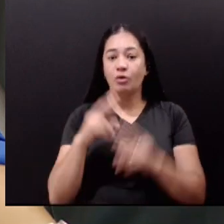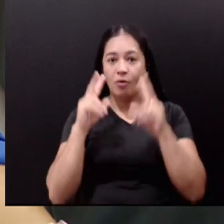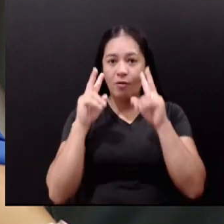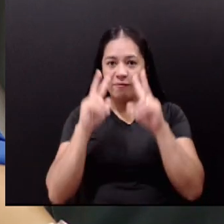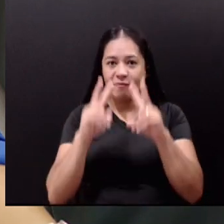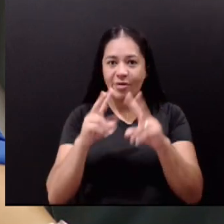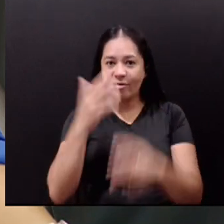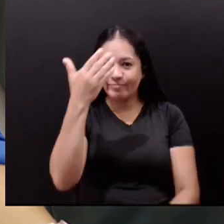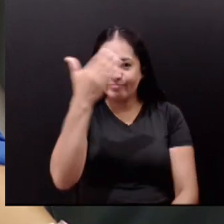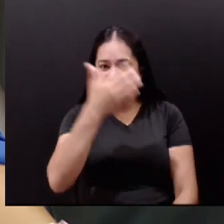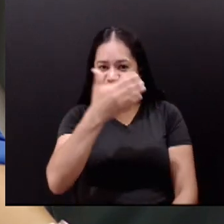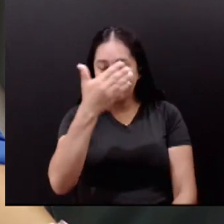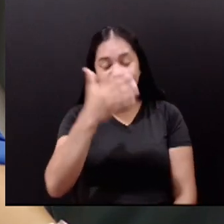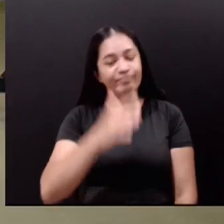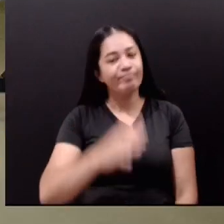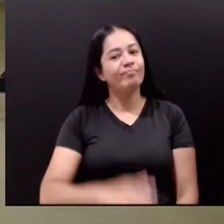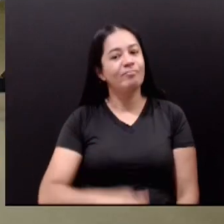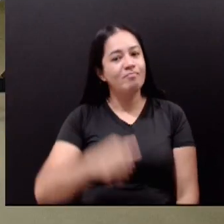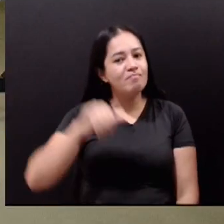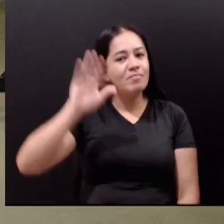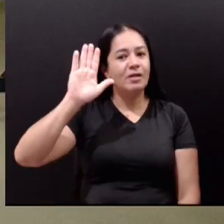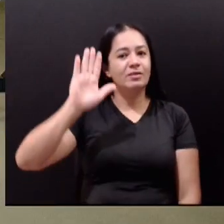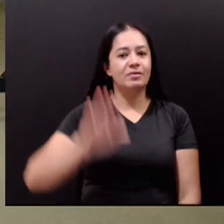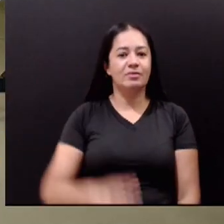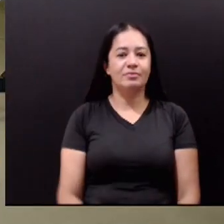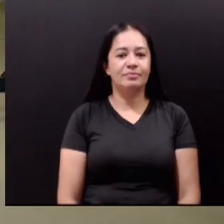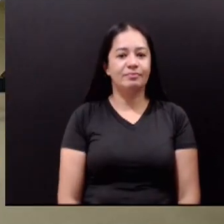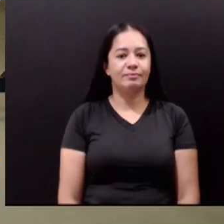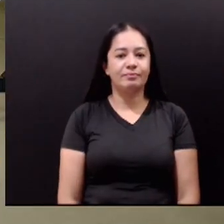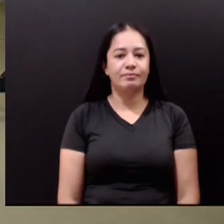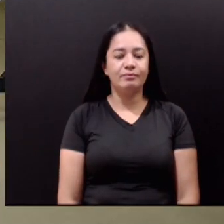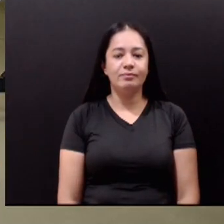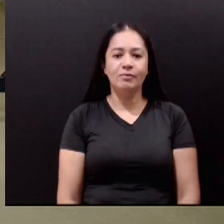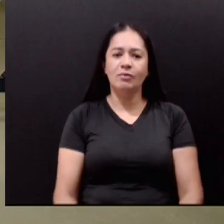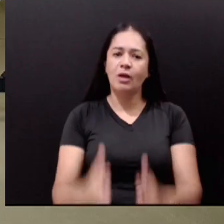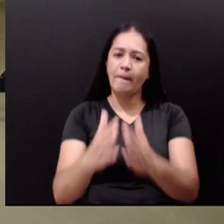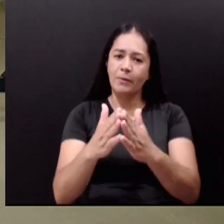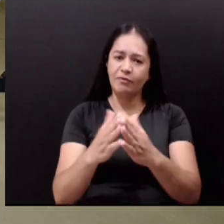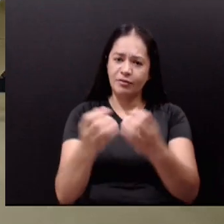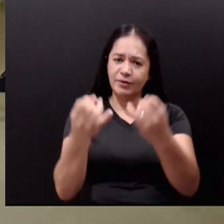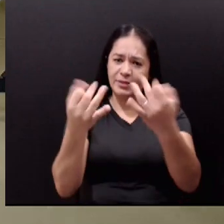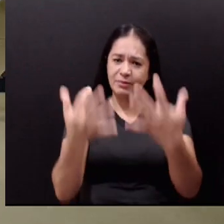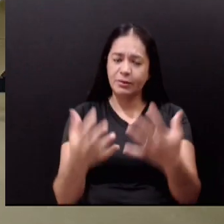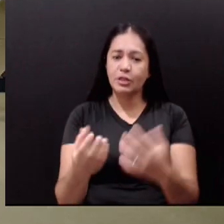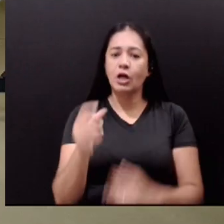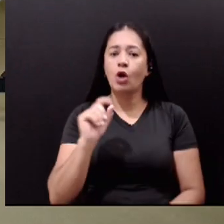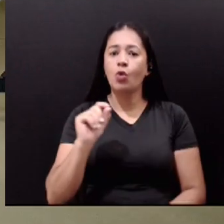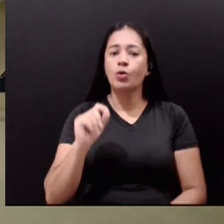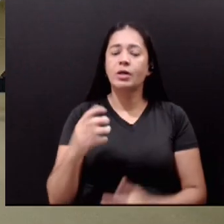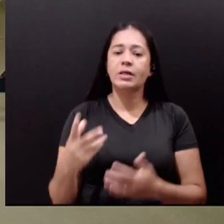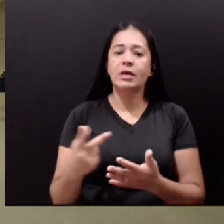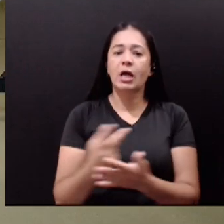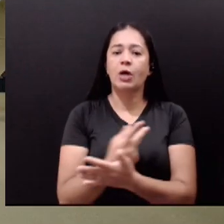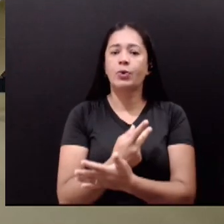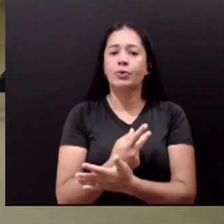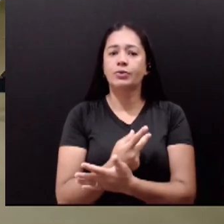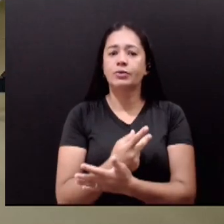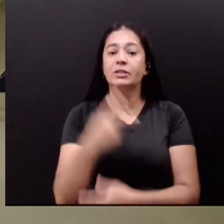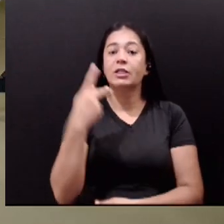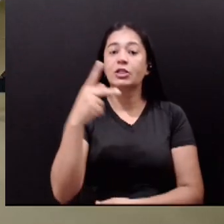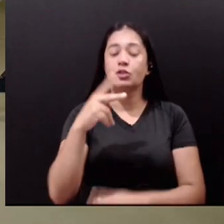né, doutora. Então, eu gostaria que você explicasse para a gente o que acontece, qual que é a sua visão, no grande